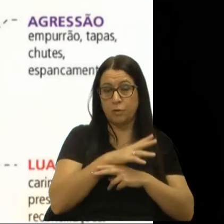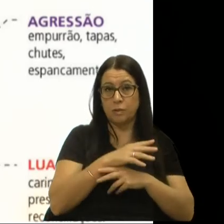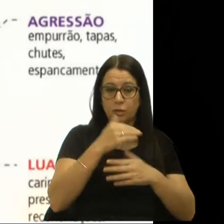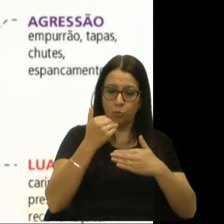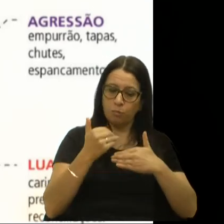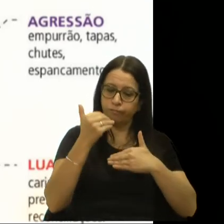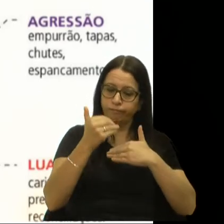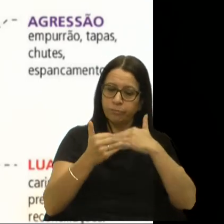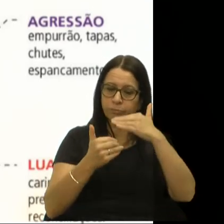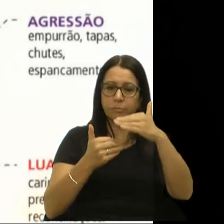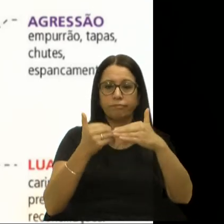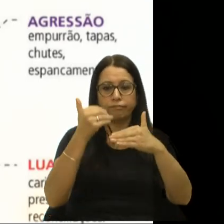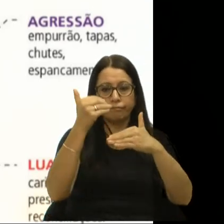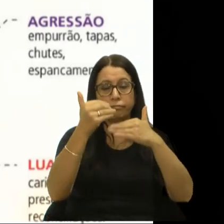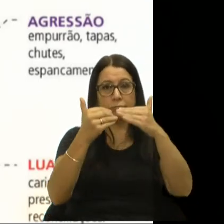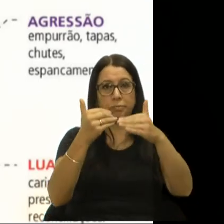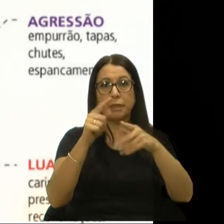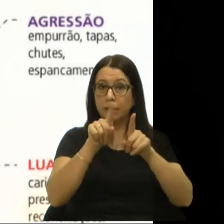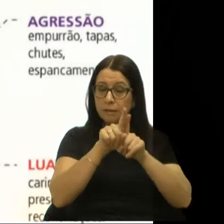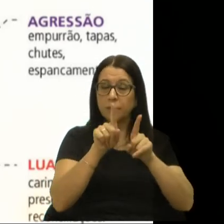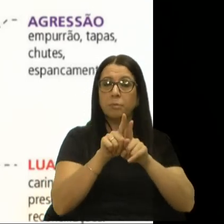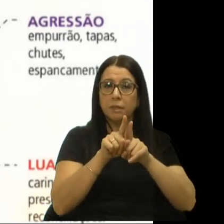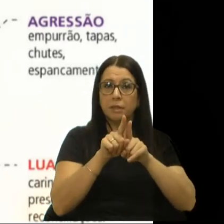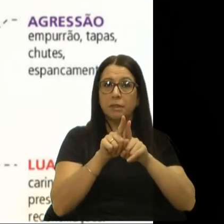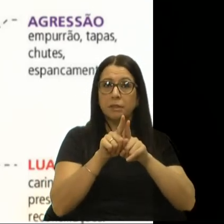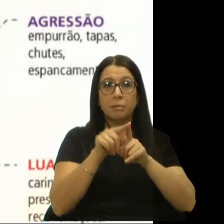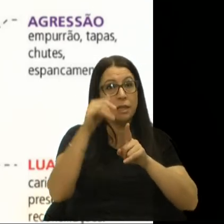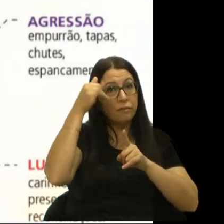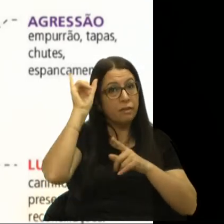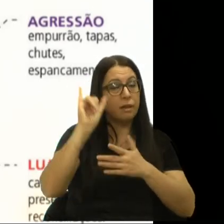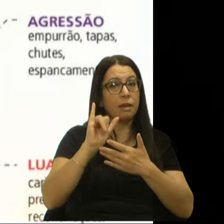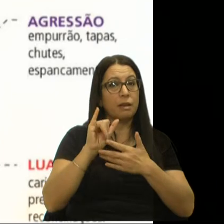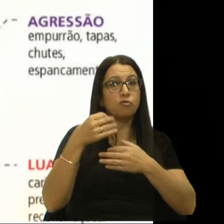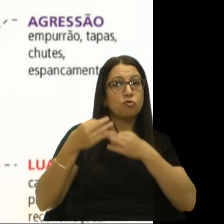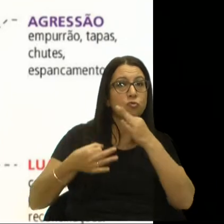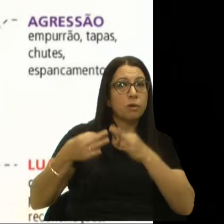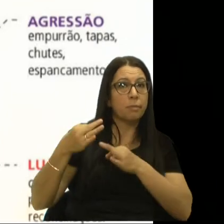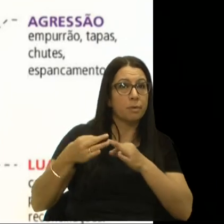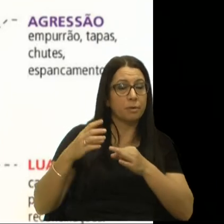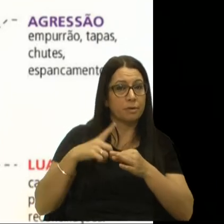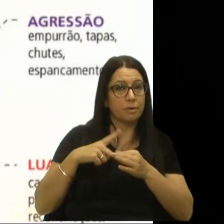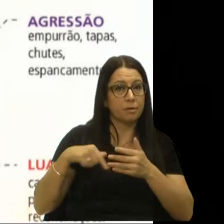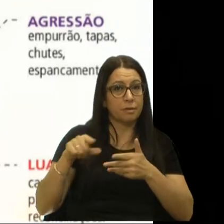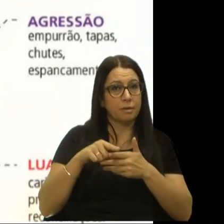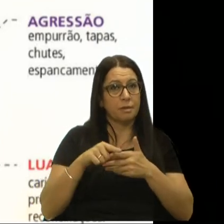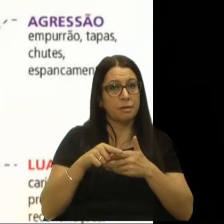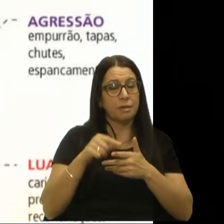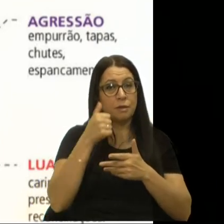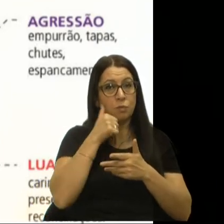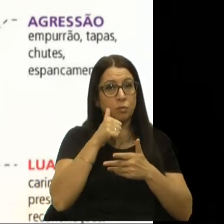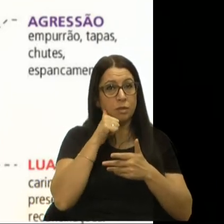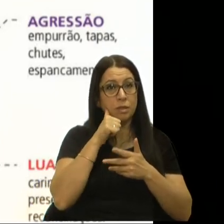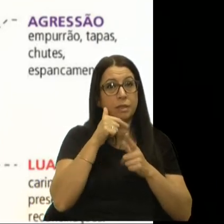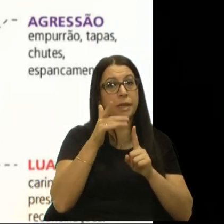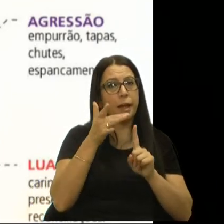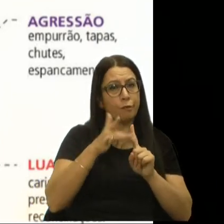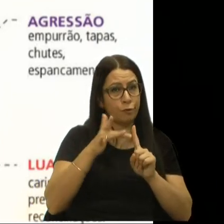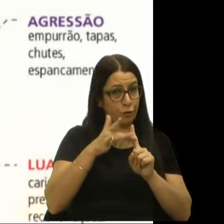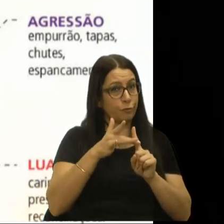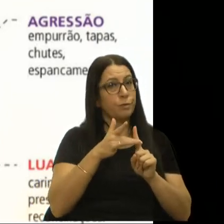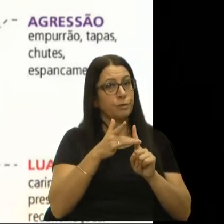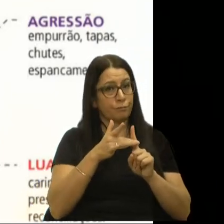fases. Ela tem como função também prevenir o julgamento que temos na sociedade com uma mulher que é vítima da relação